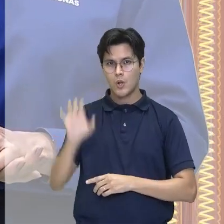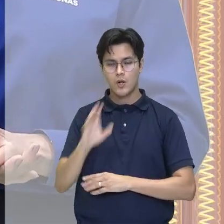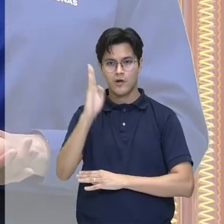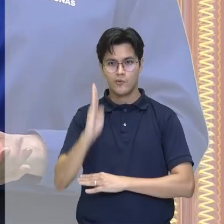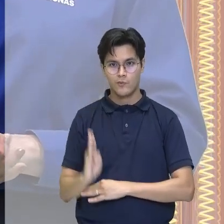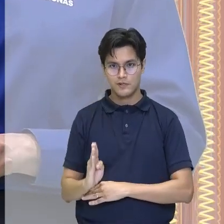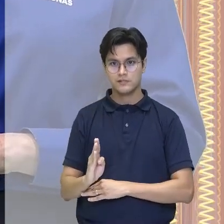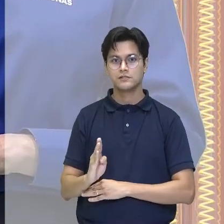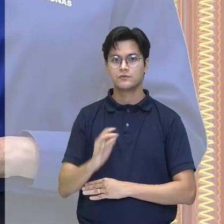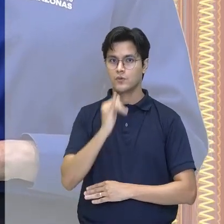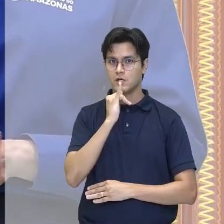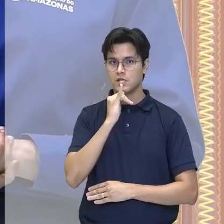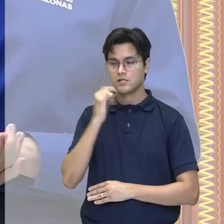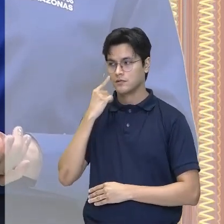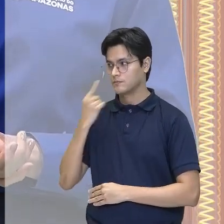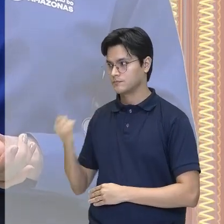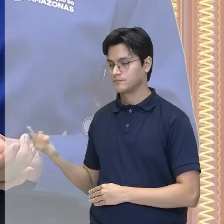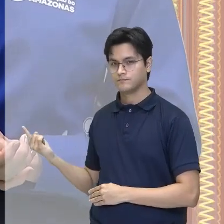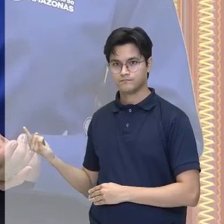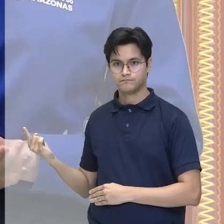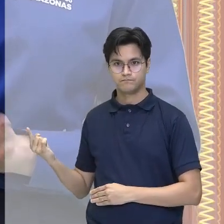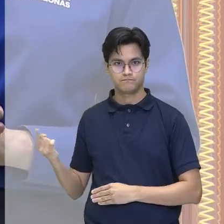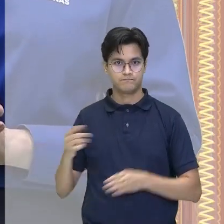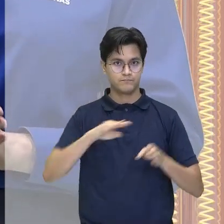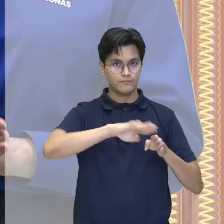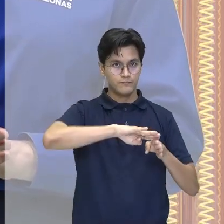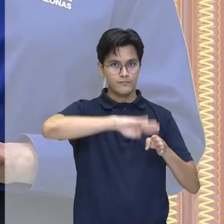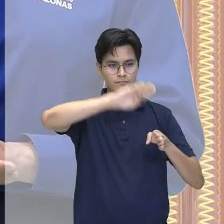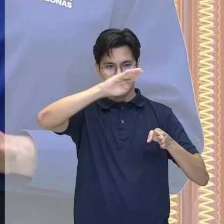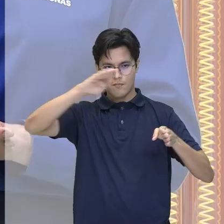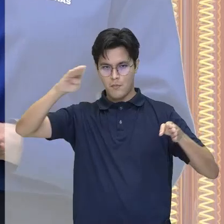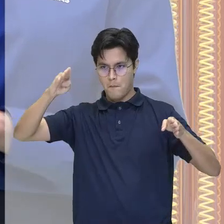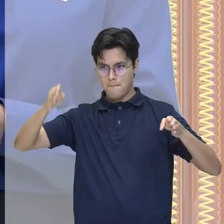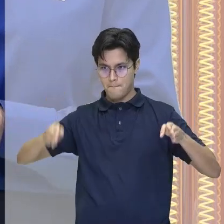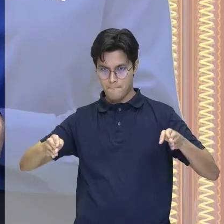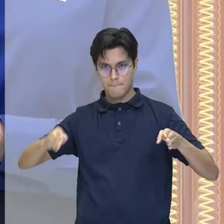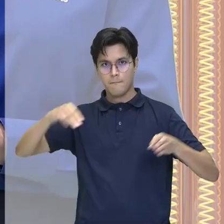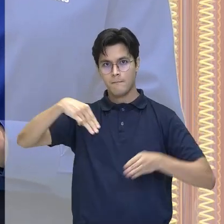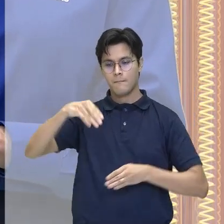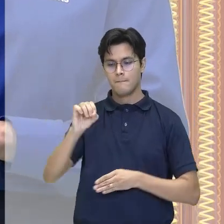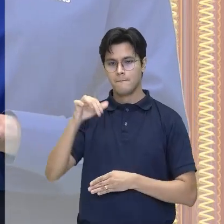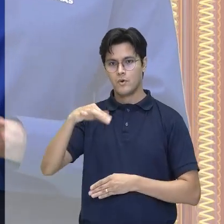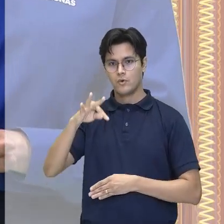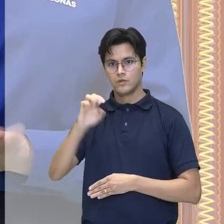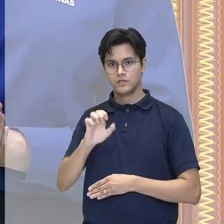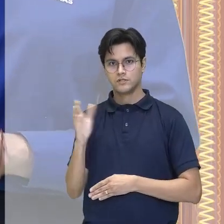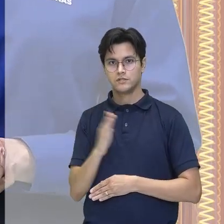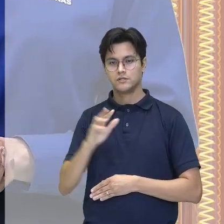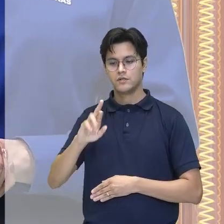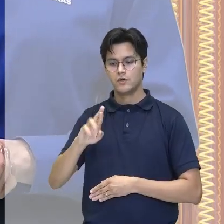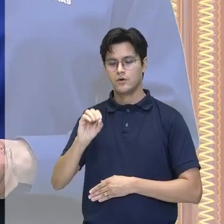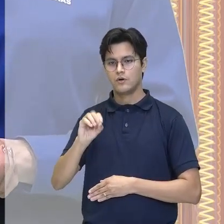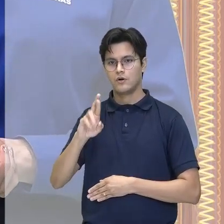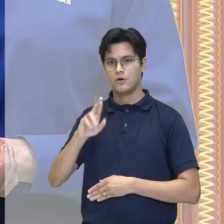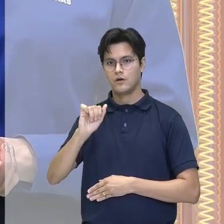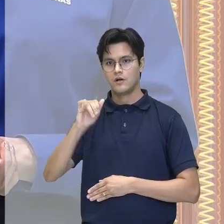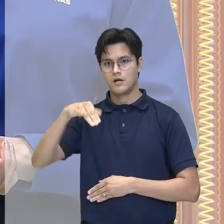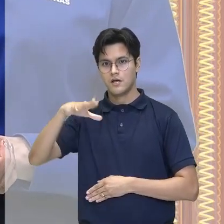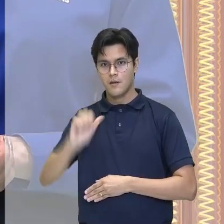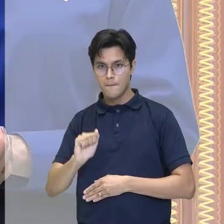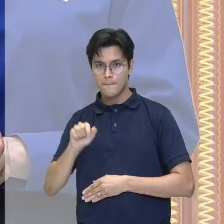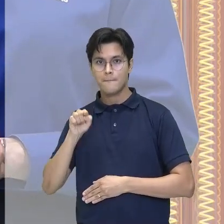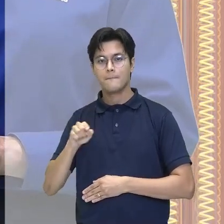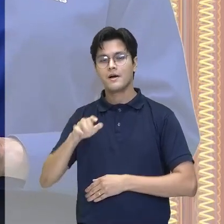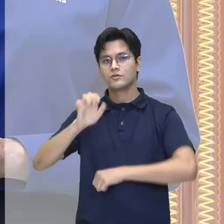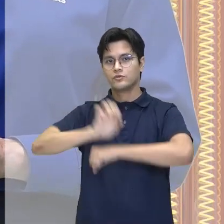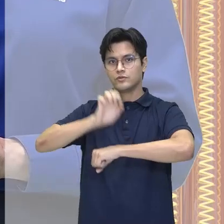Monte Roraima, né, que fica localizado ali na fronteira do Brasil com a Venezuela, ali no estado de Roraima, tá